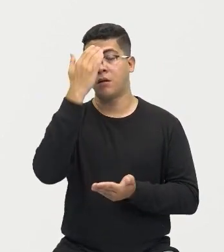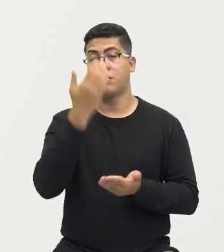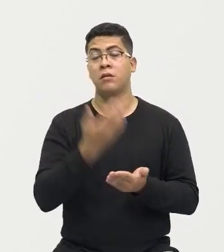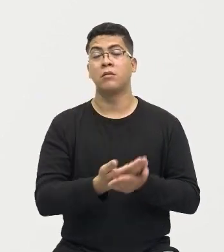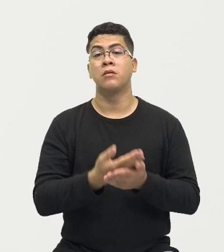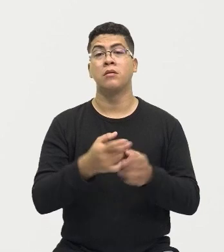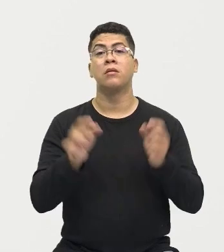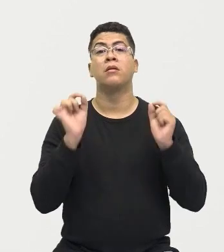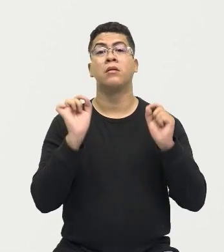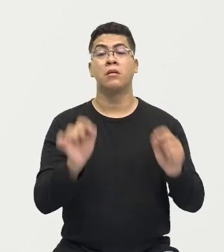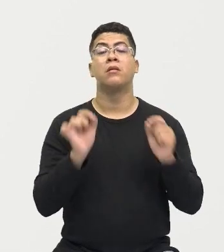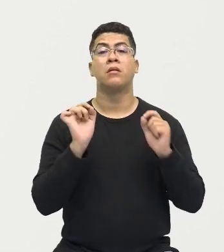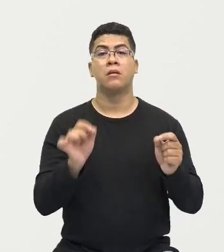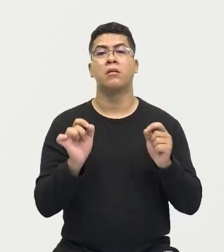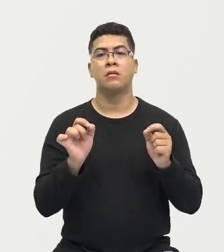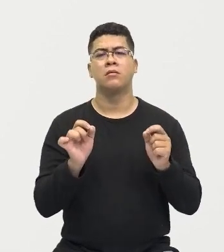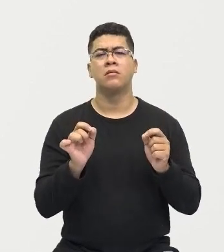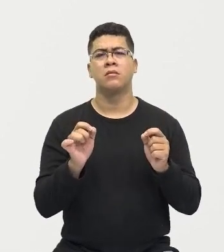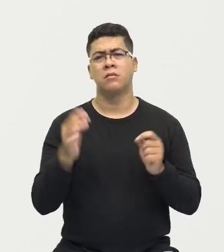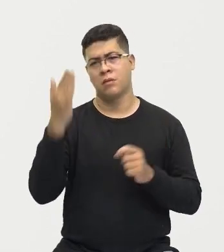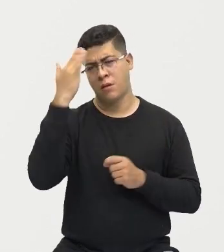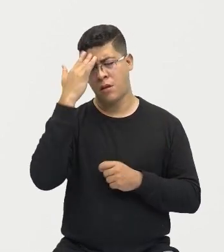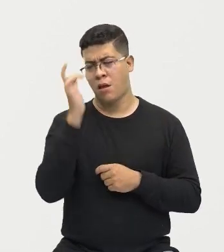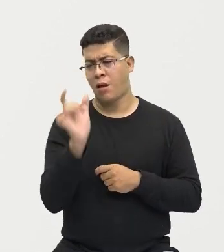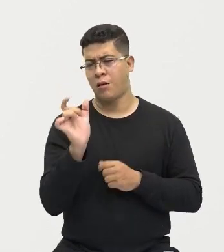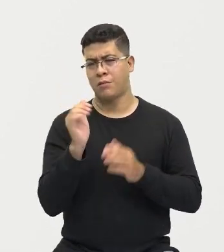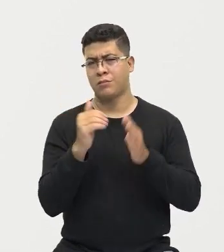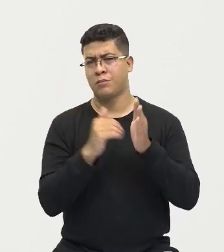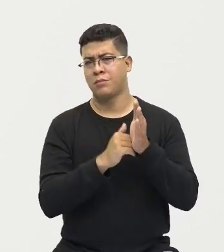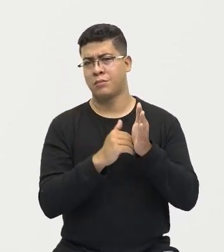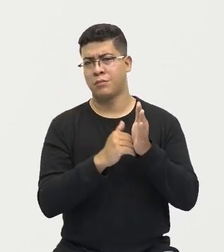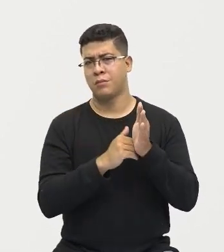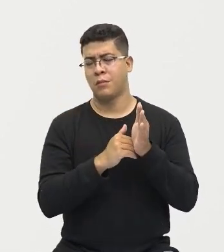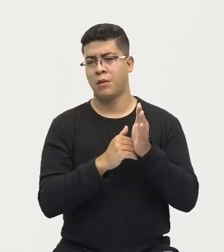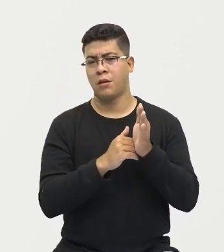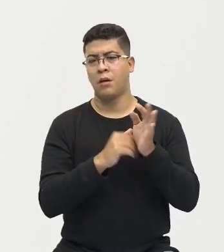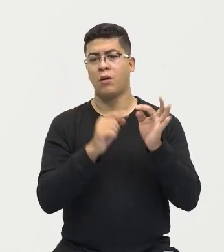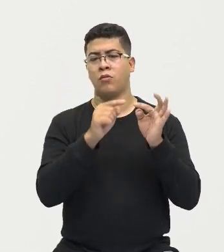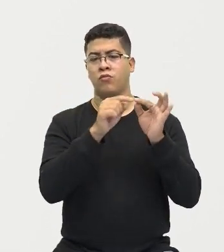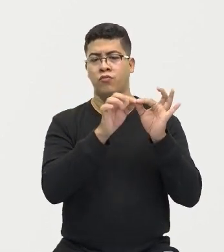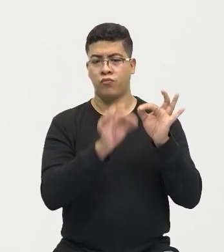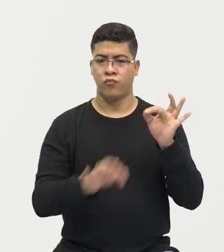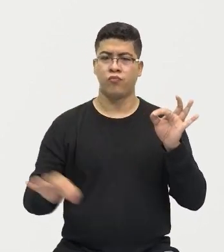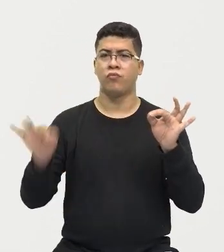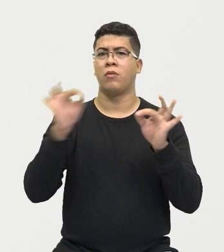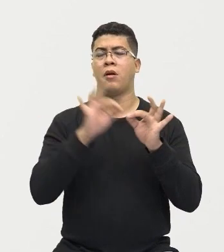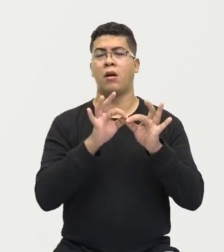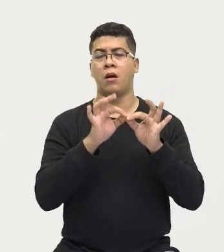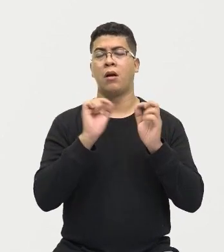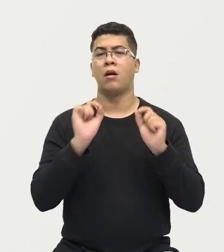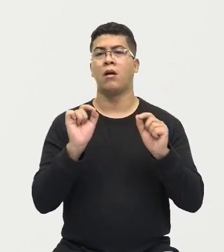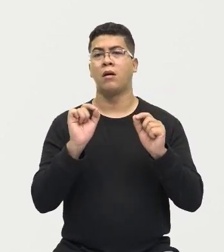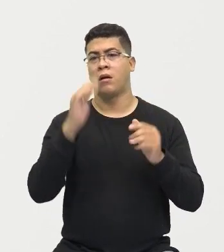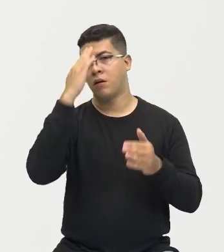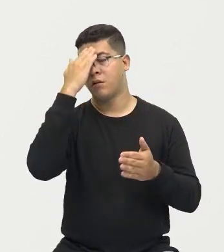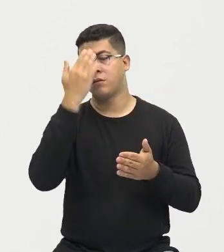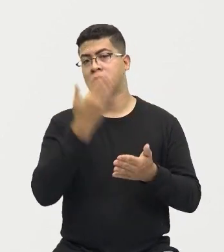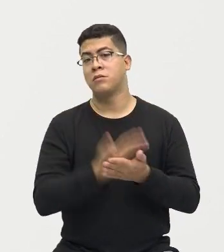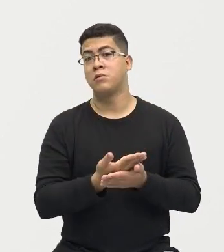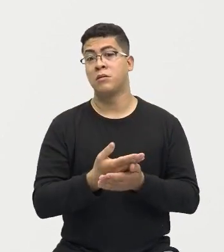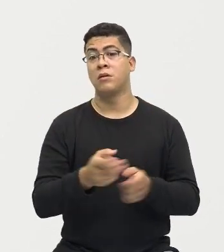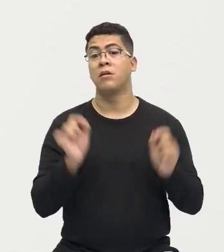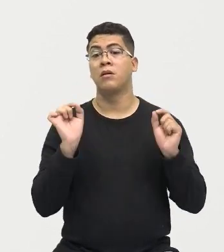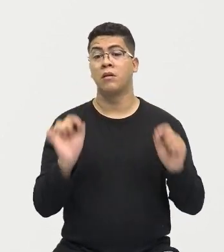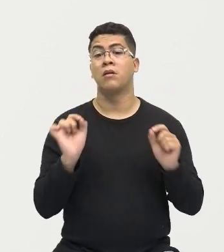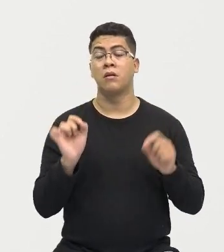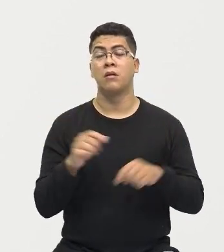algo. Ele está aqui escondido, né? Ele está numa elipse aí, ó. Quem crê, crê em. Então,